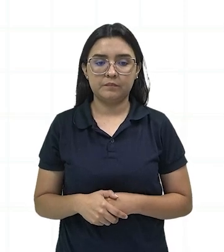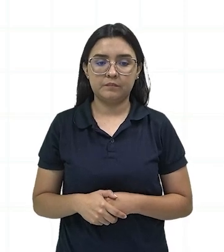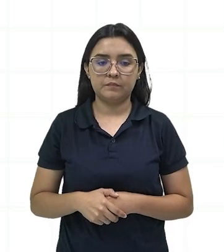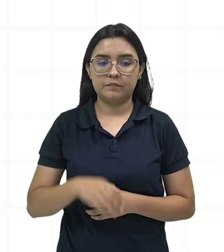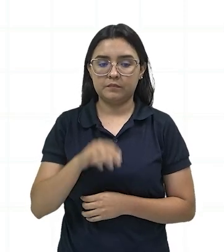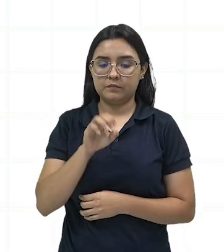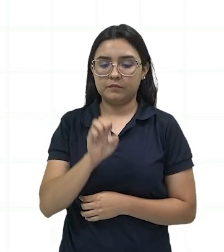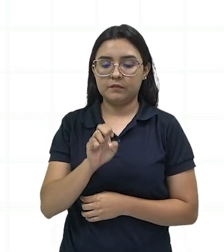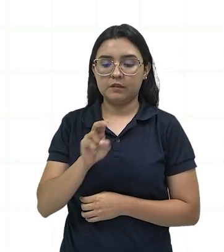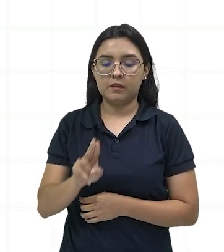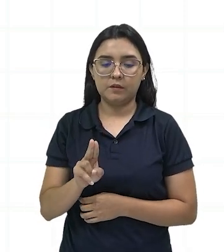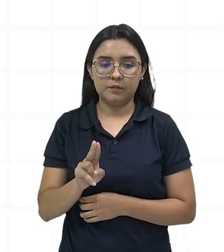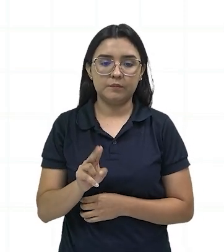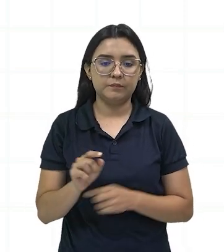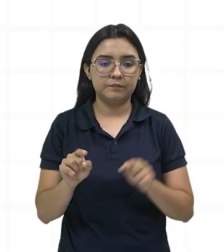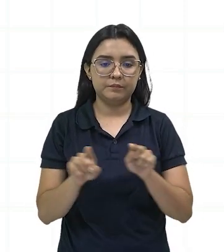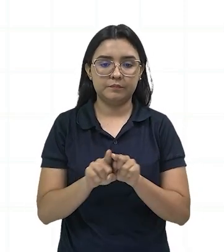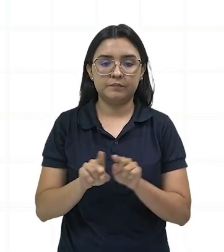e água.